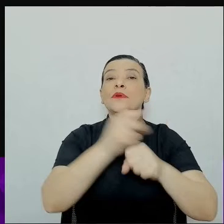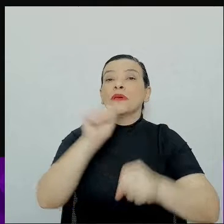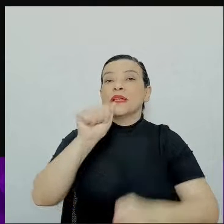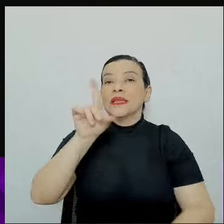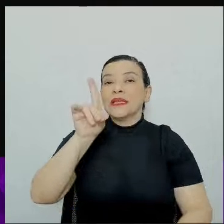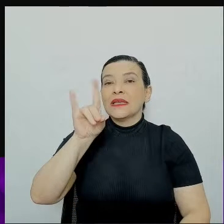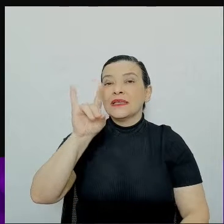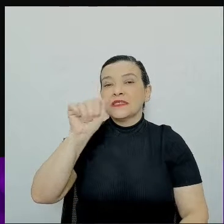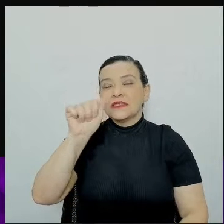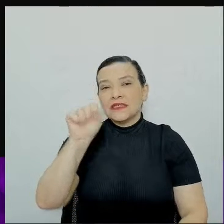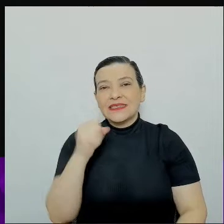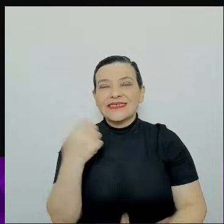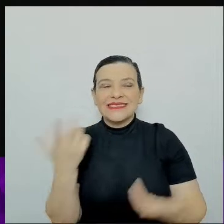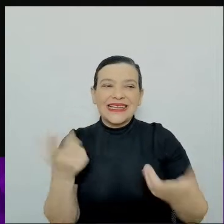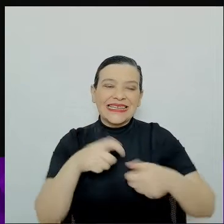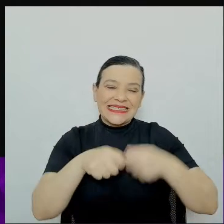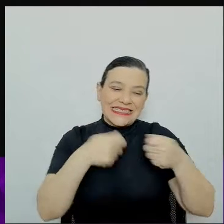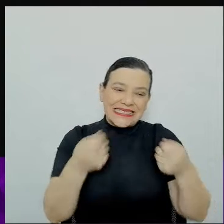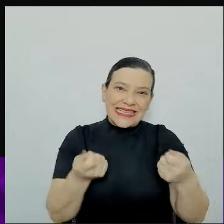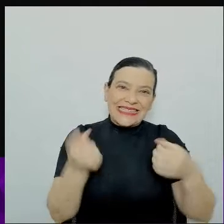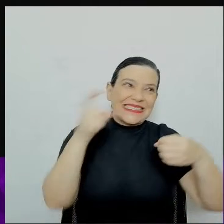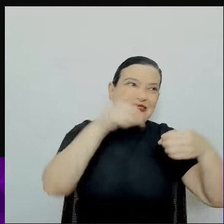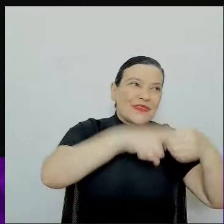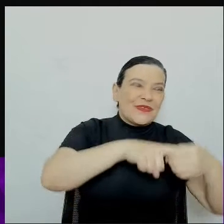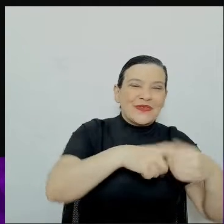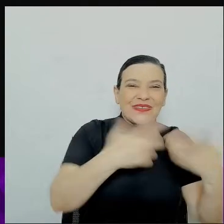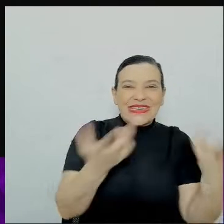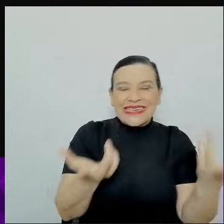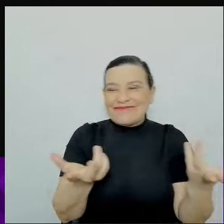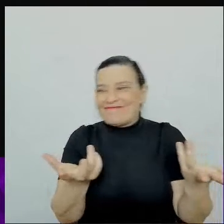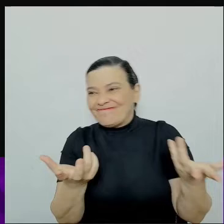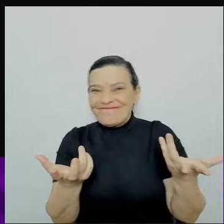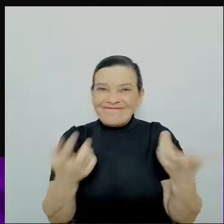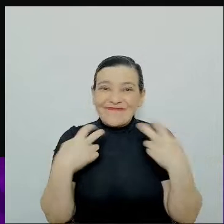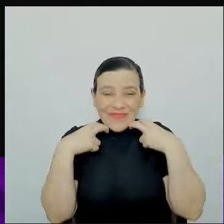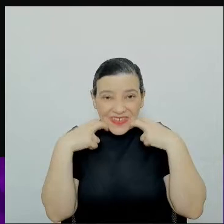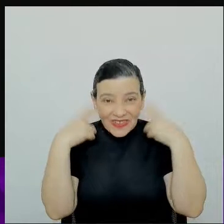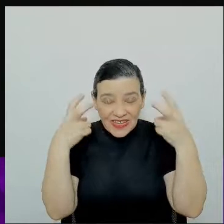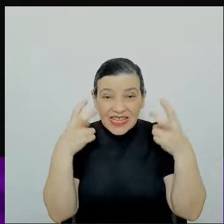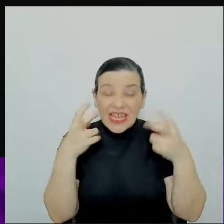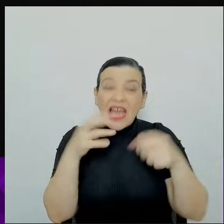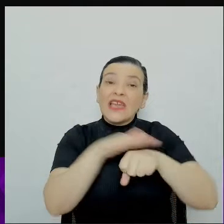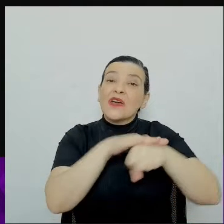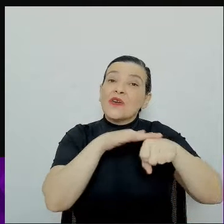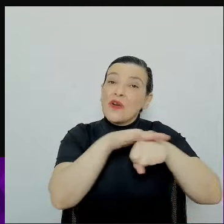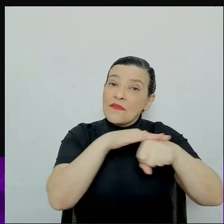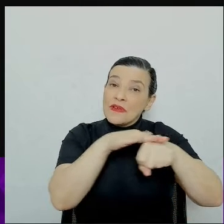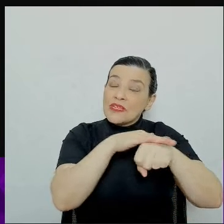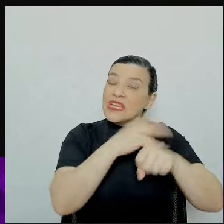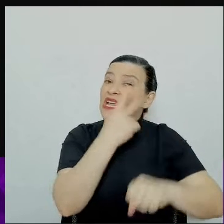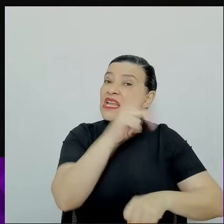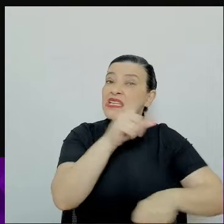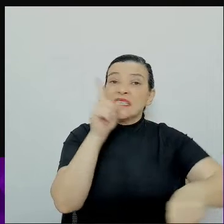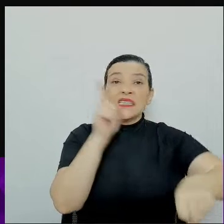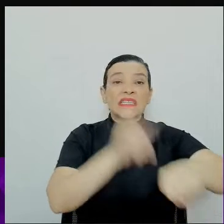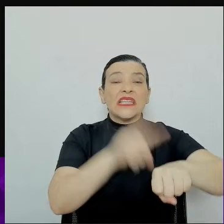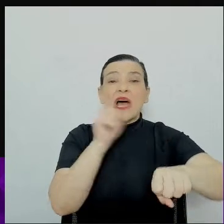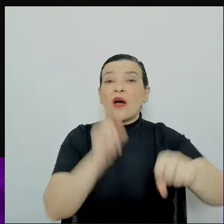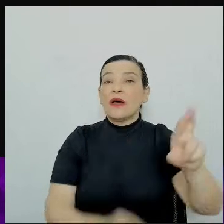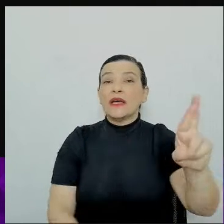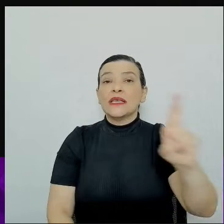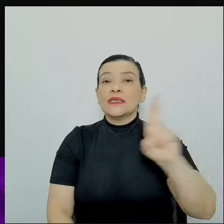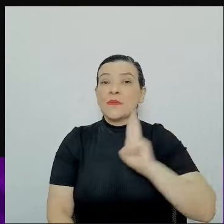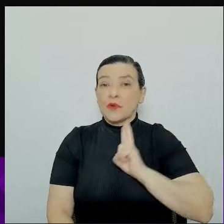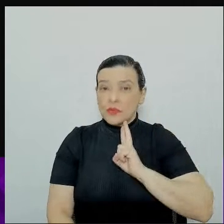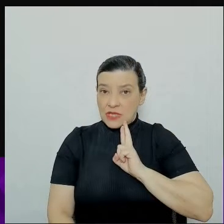né? Cara, vou devolver um tênis que eu comprei para minha mãe, etc. Falei com a Adidas. Eles, na hora, me responderam, eles